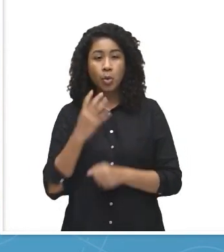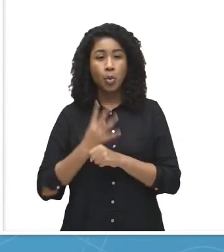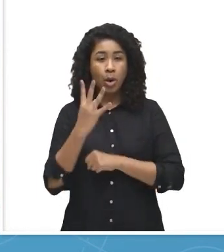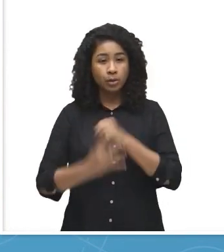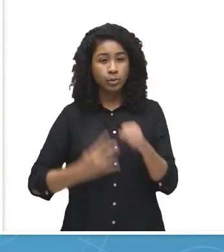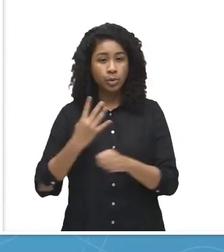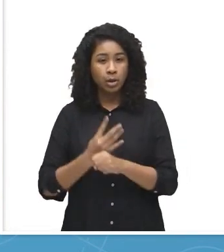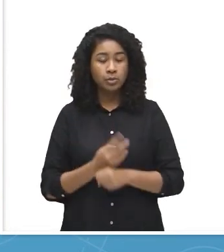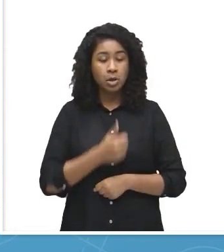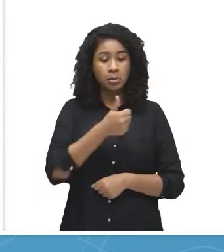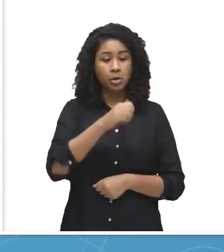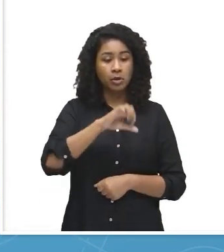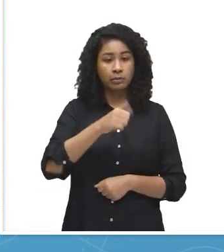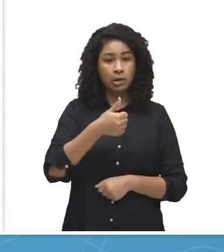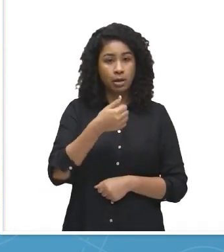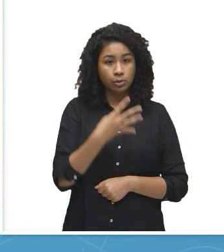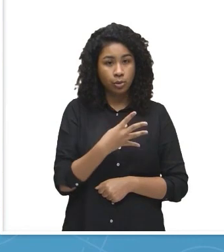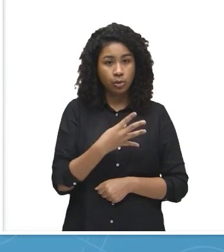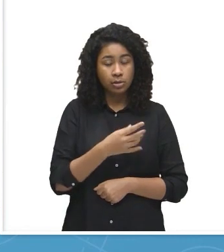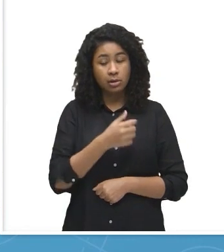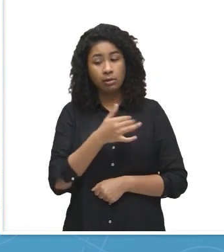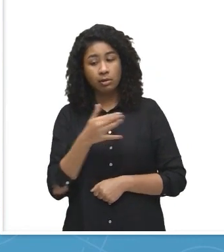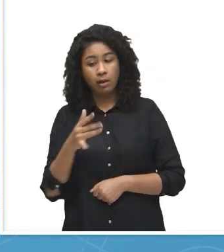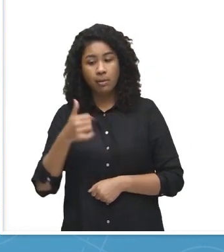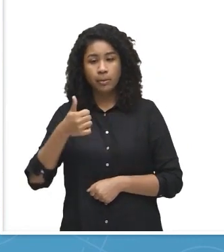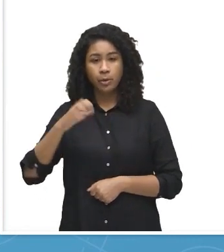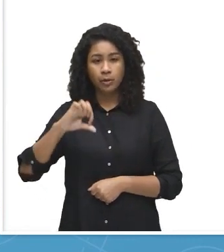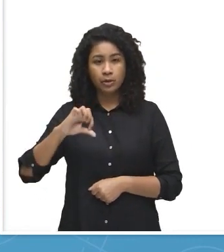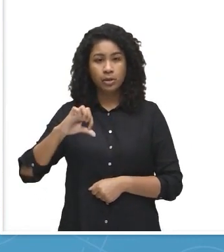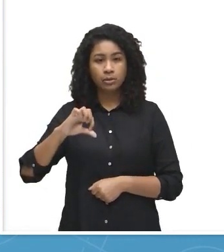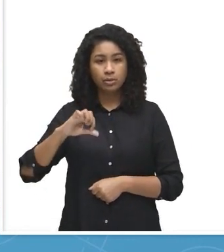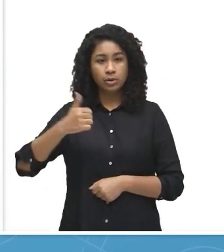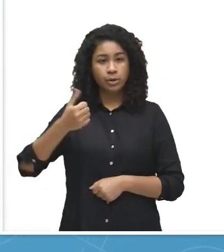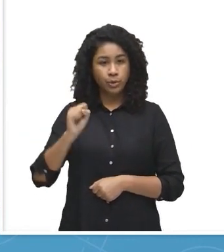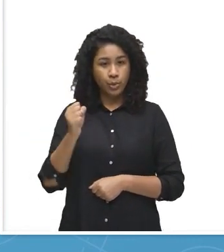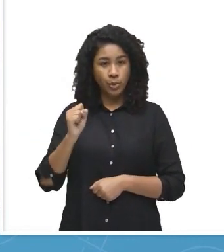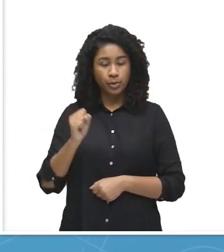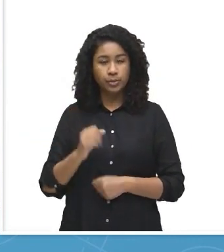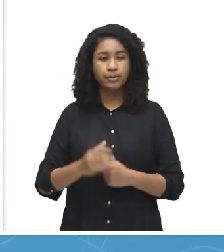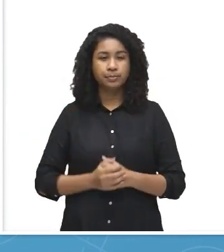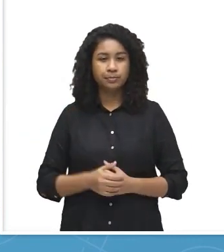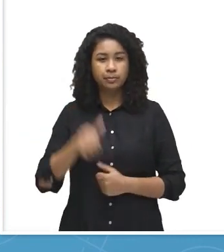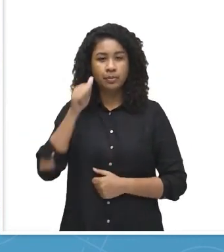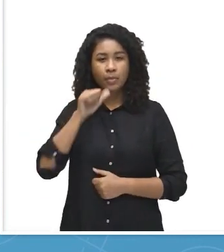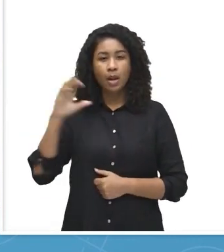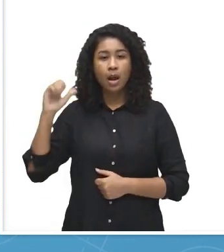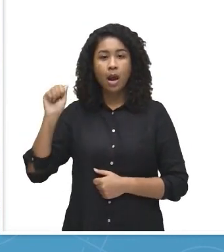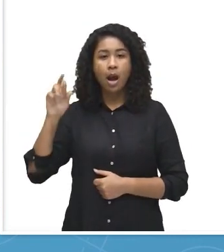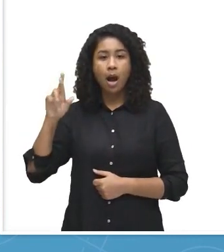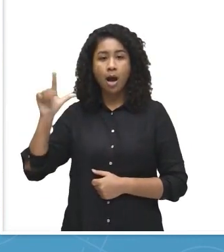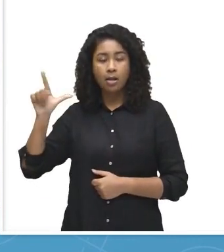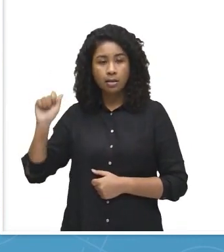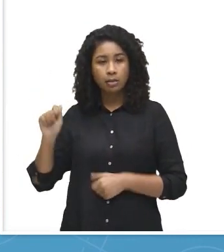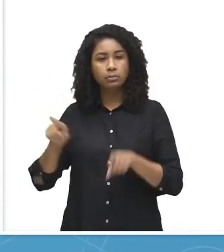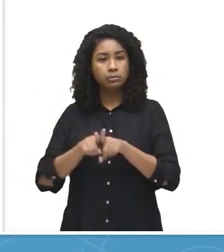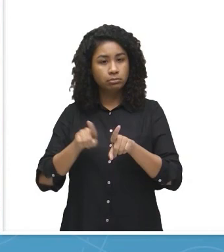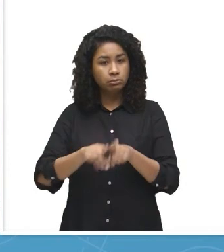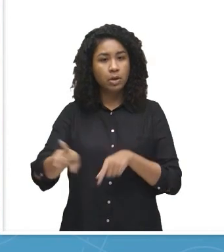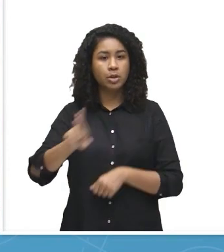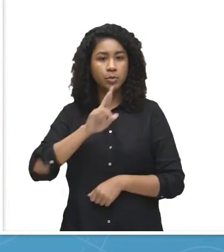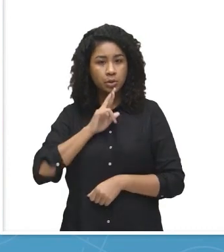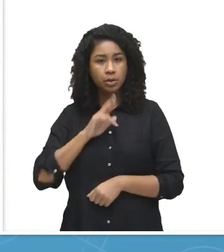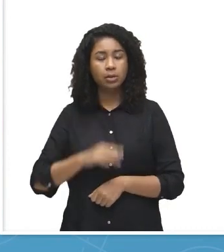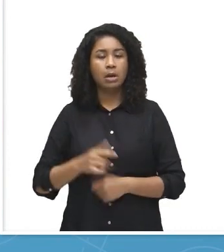1914 a 1918. A Carla Pacheco também respondeu que a guerra durou